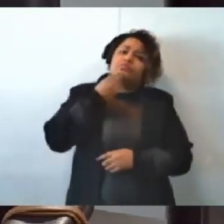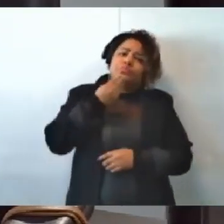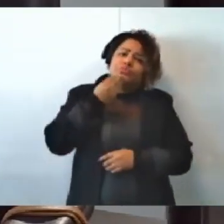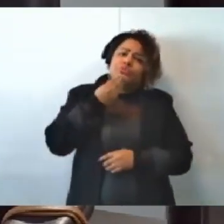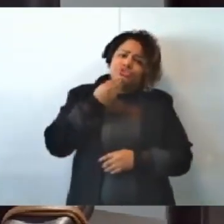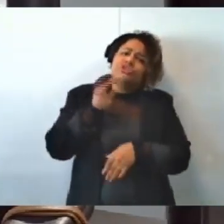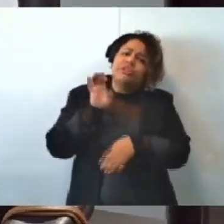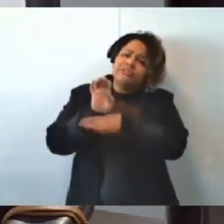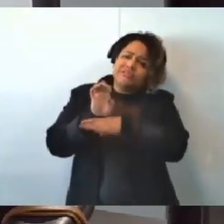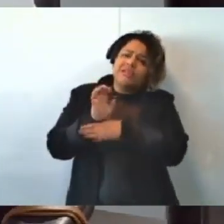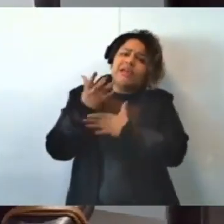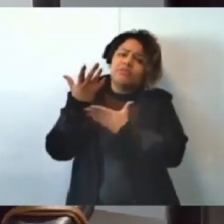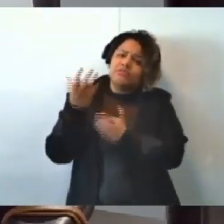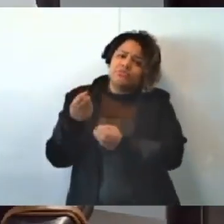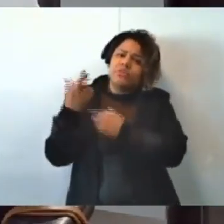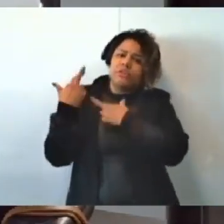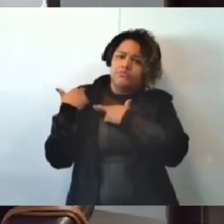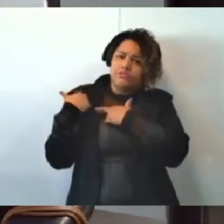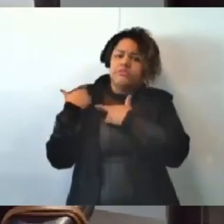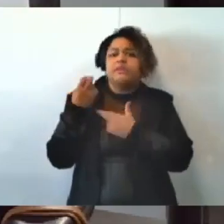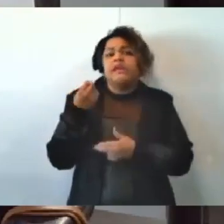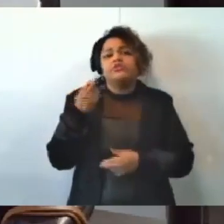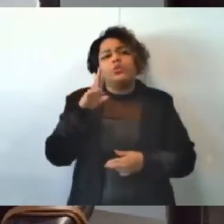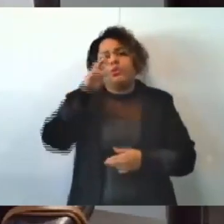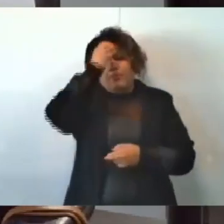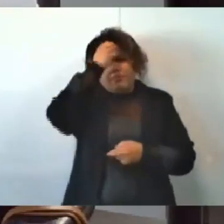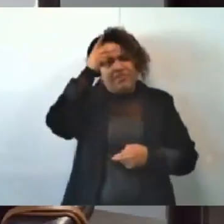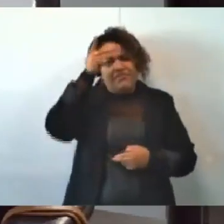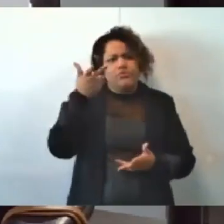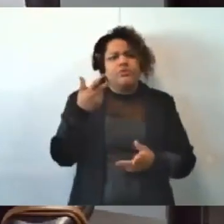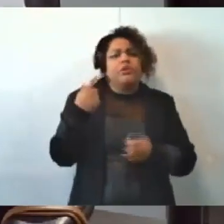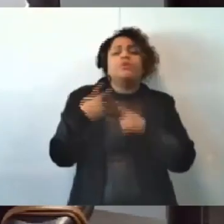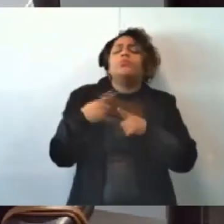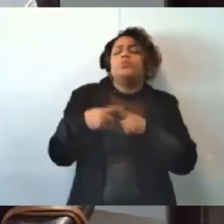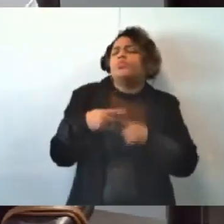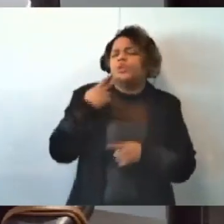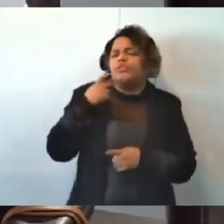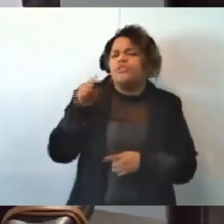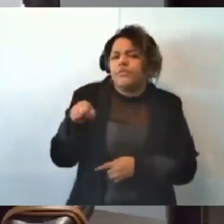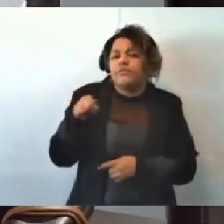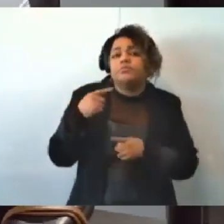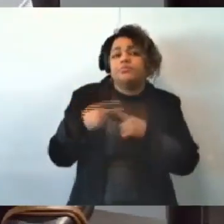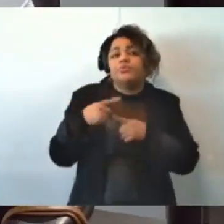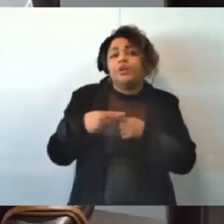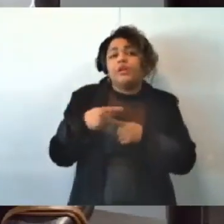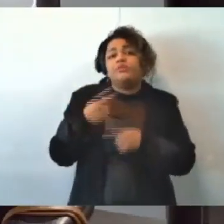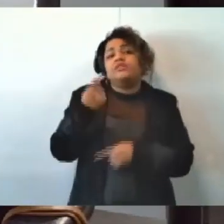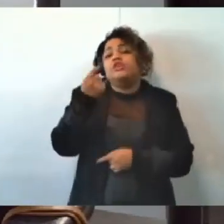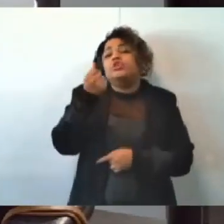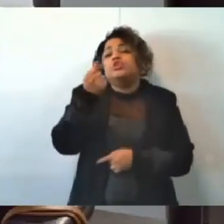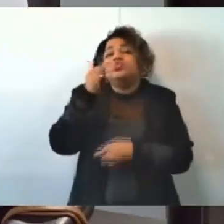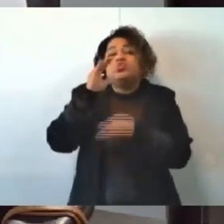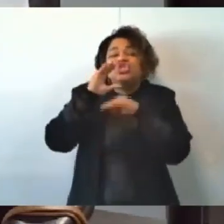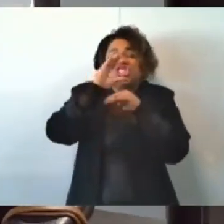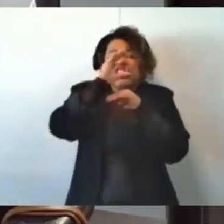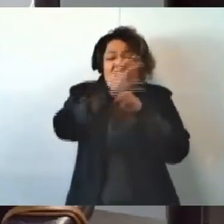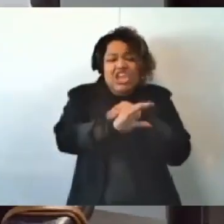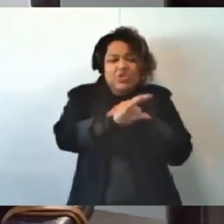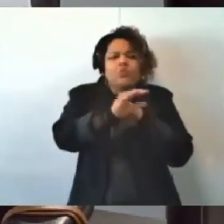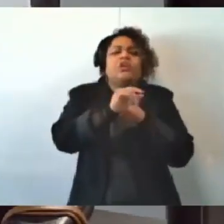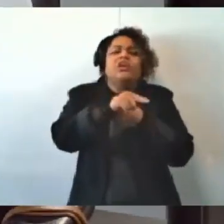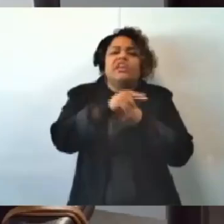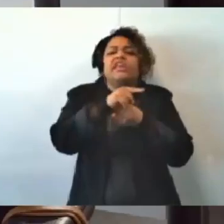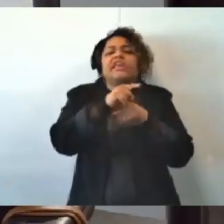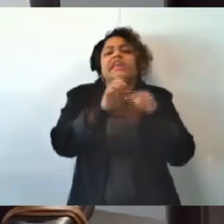também. Por que eu falo isso? Em virtude dos dinheiros que foram repassados para as empresas de ônibus. Então, quando a gente faz